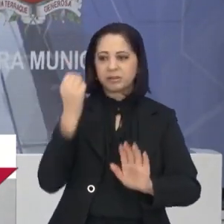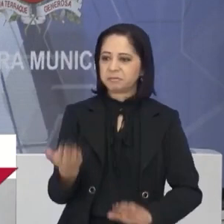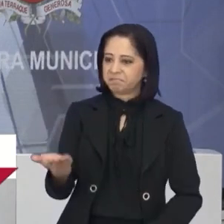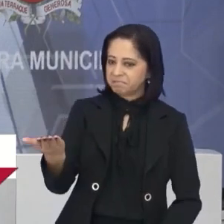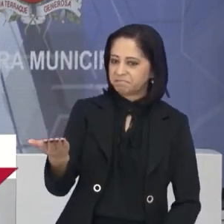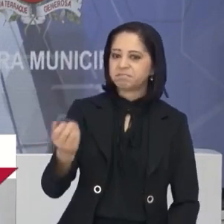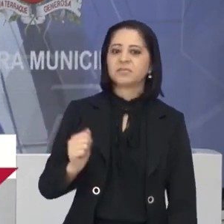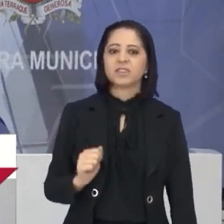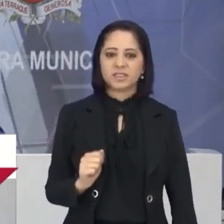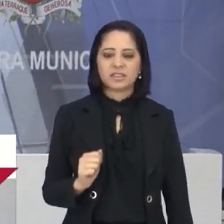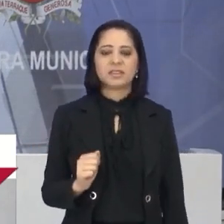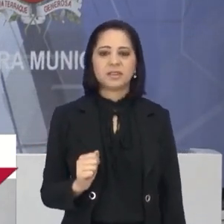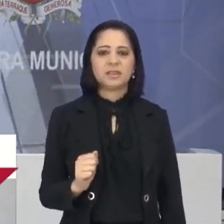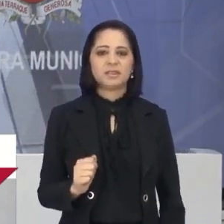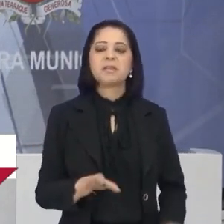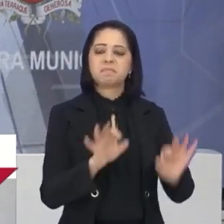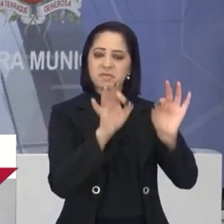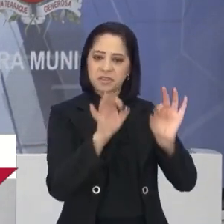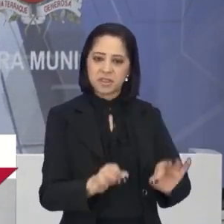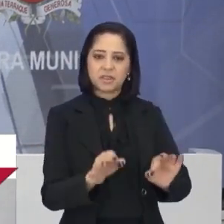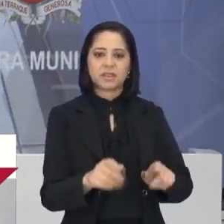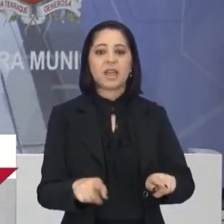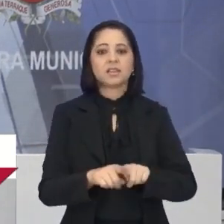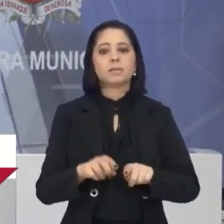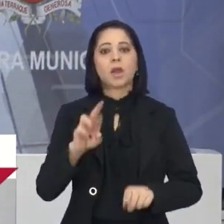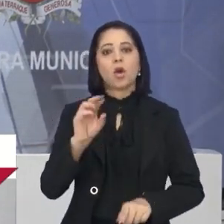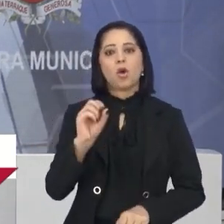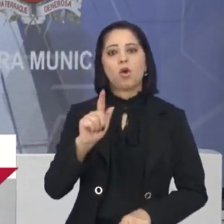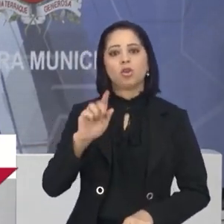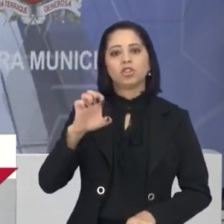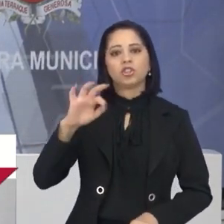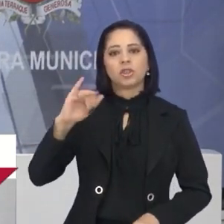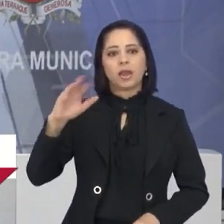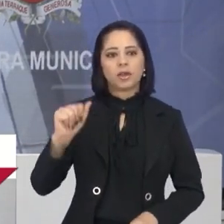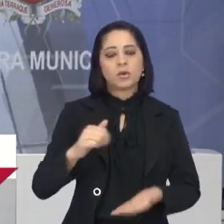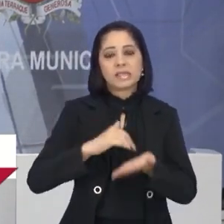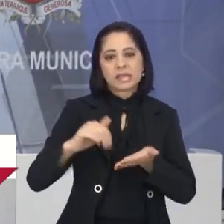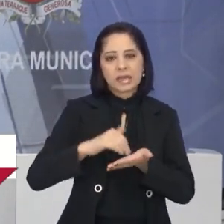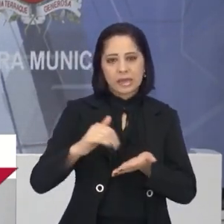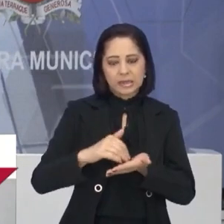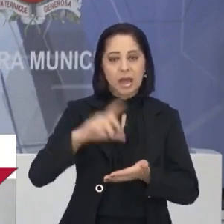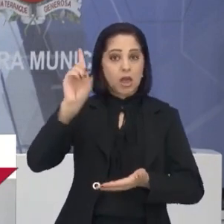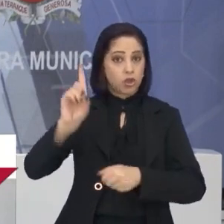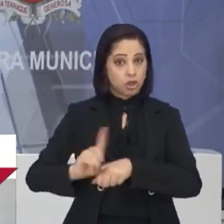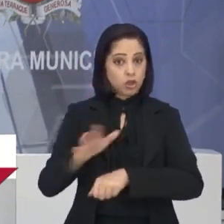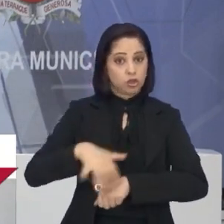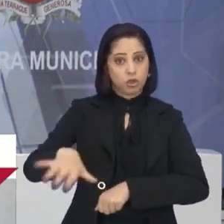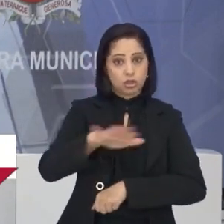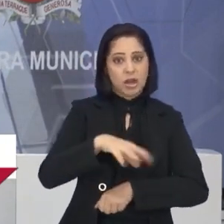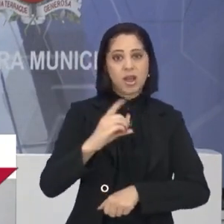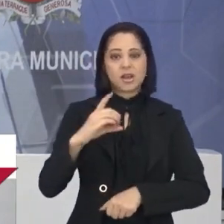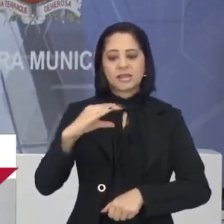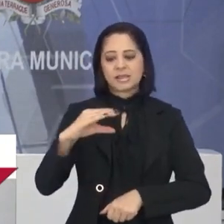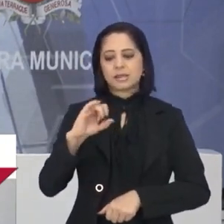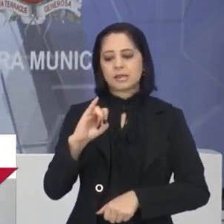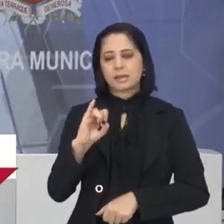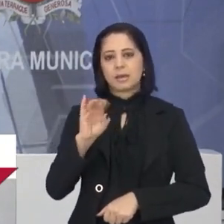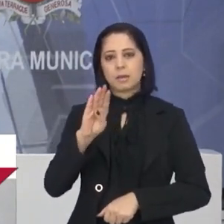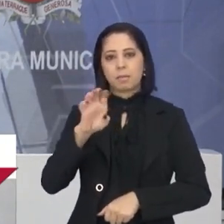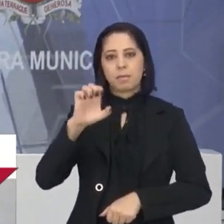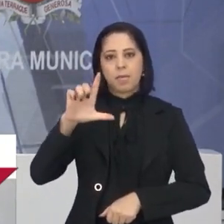viu até eu pode ter certeza Érica ao Germano Fraga que é o secretário diretor geral né O o sibelli que é a nossa diretora aqui da